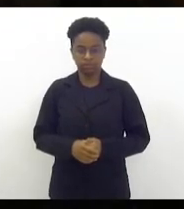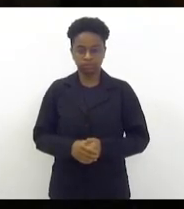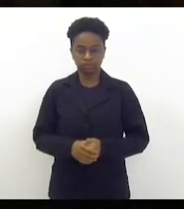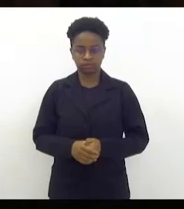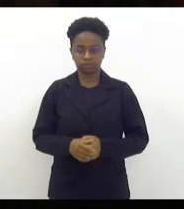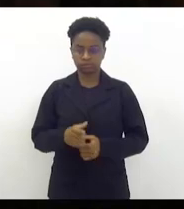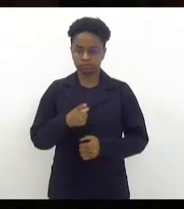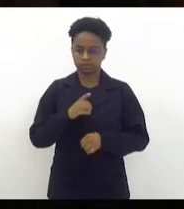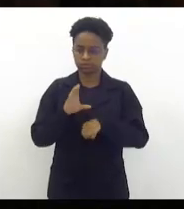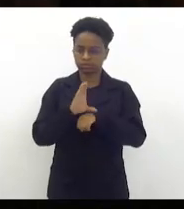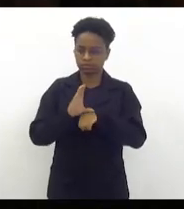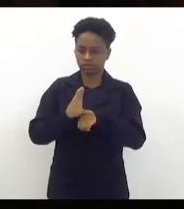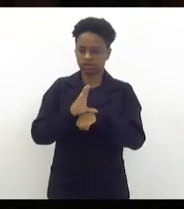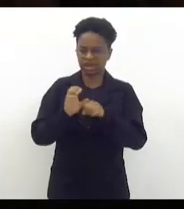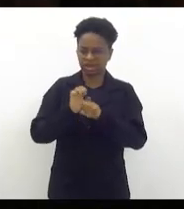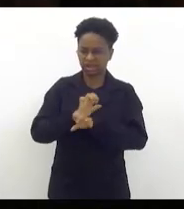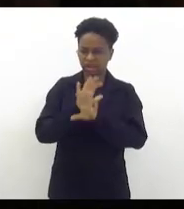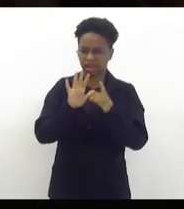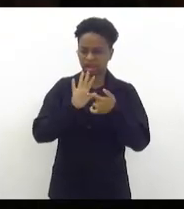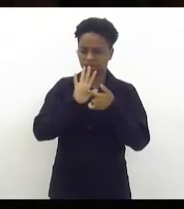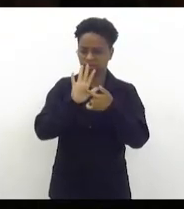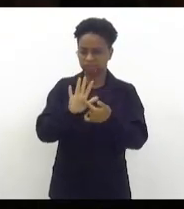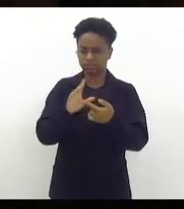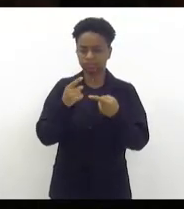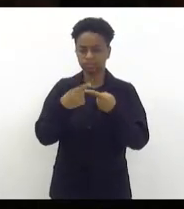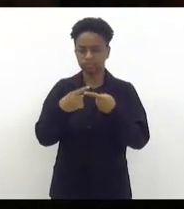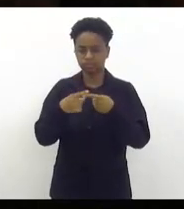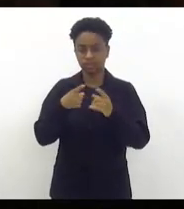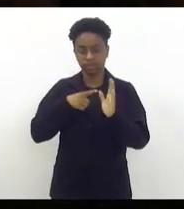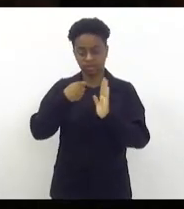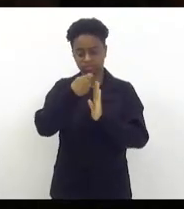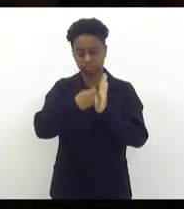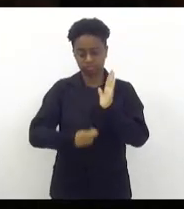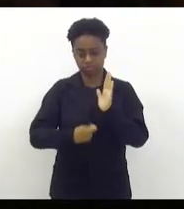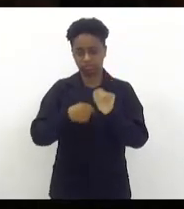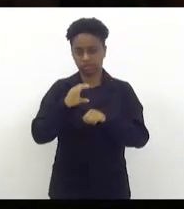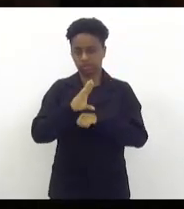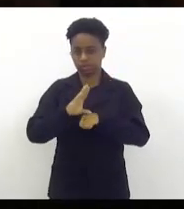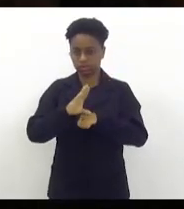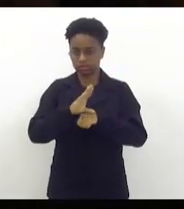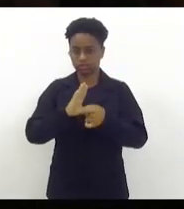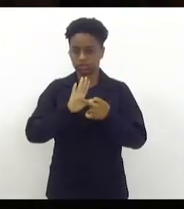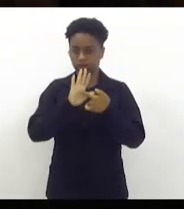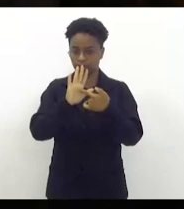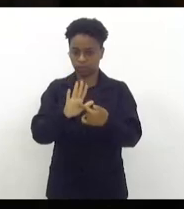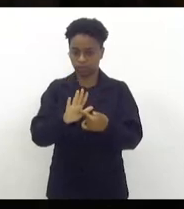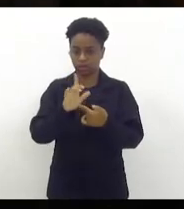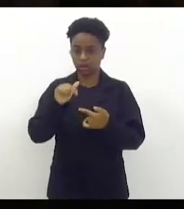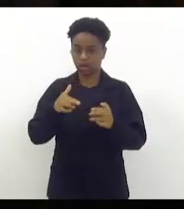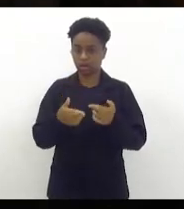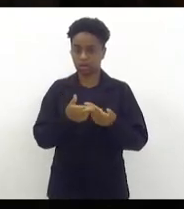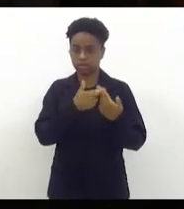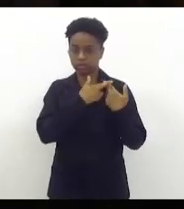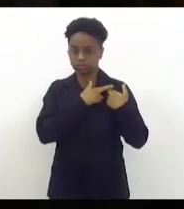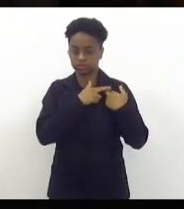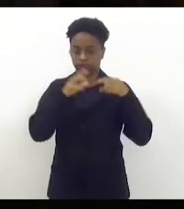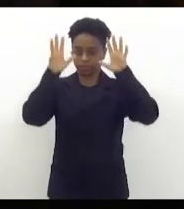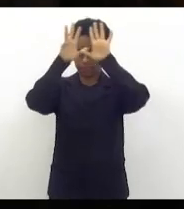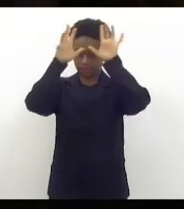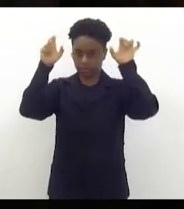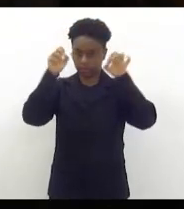constitucionalidade transparente, porque está escrito na Constituição Federal, que cabe ao Tribunal de